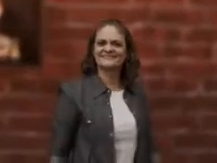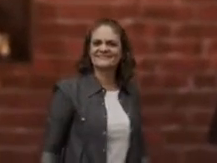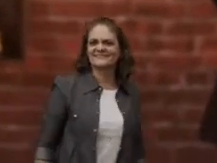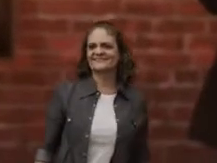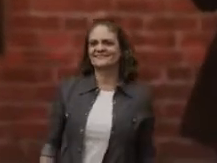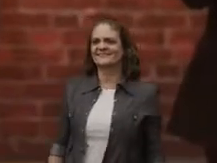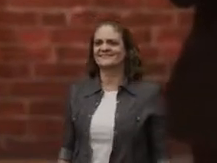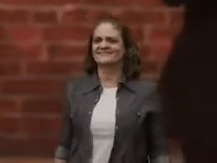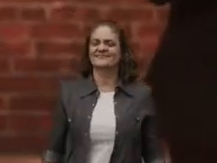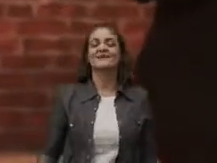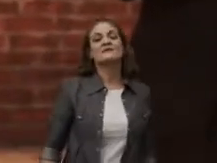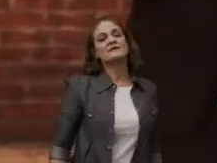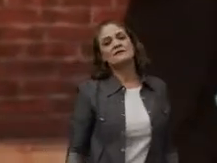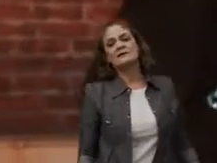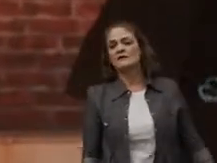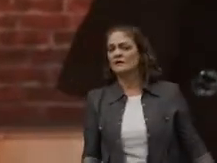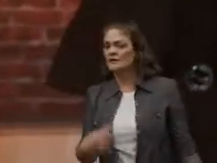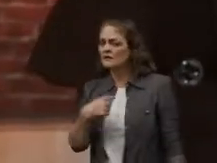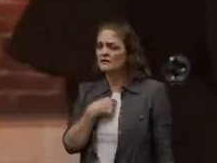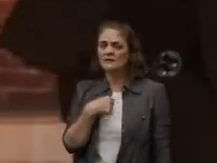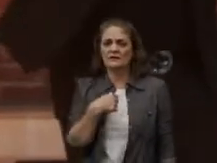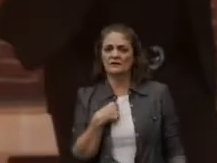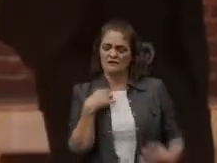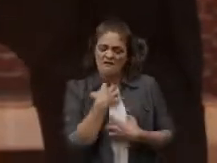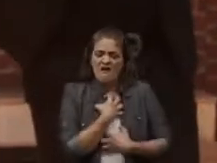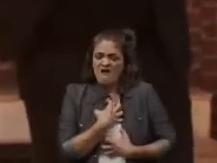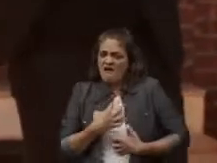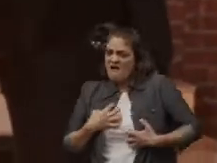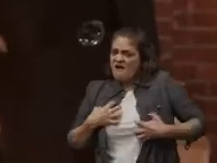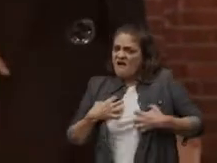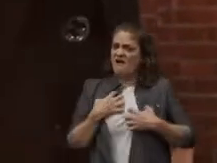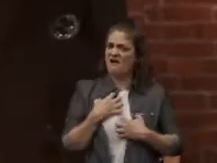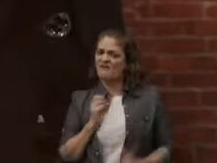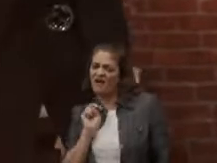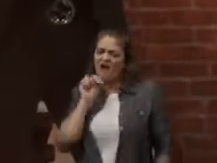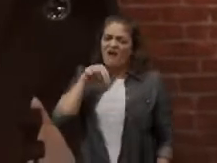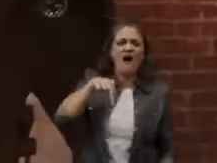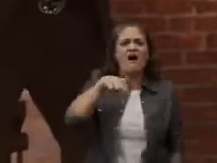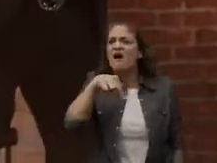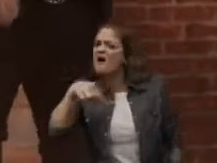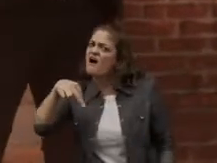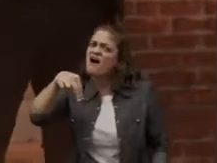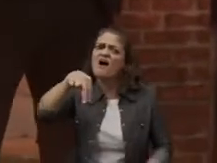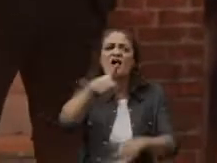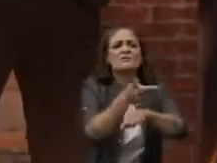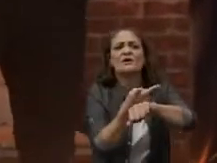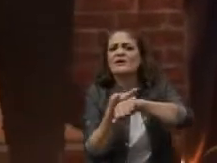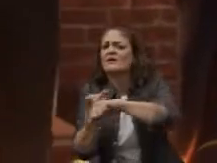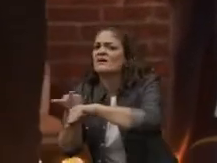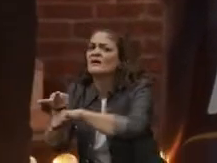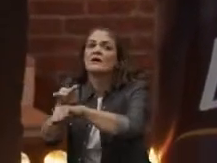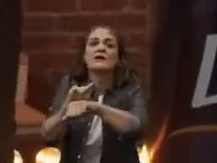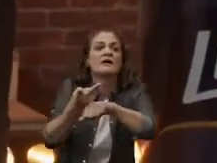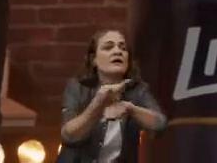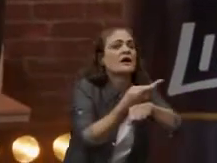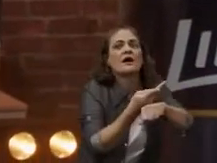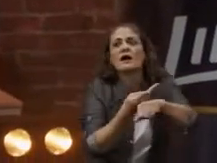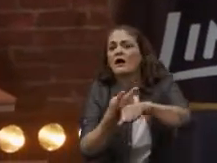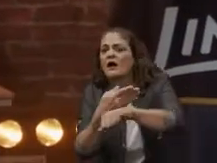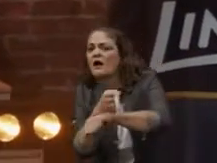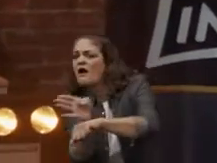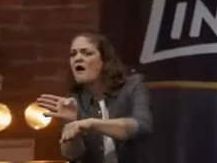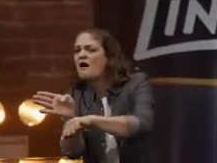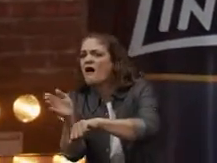Saio a te procurar nas esquinas, em qualquer lugar. Às vezes chego a te